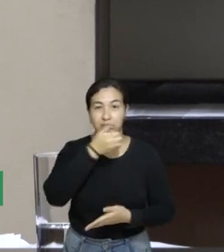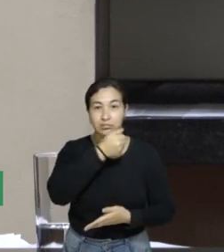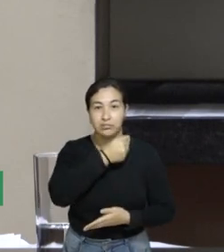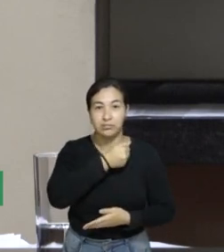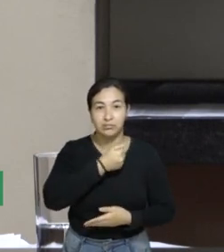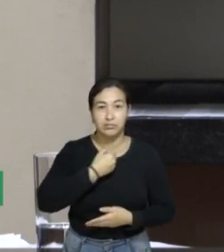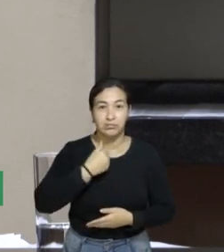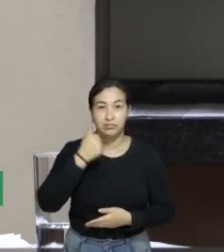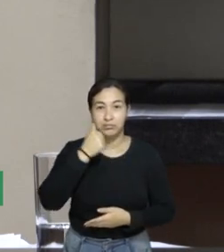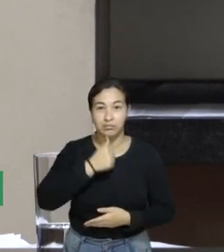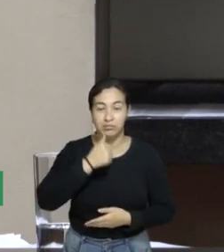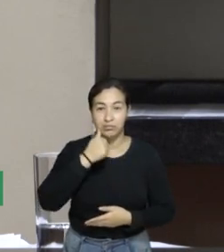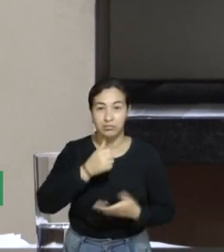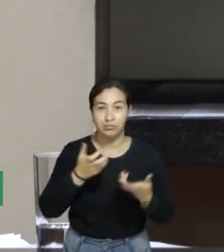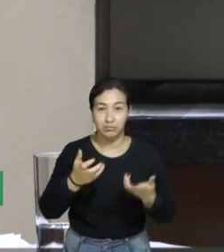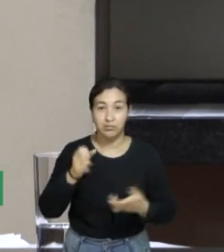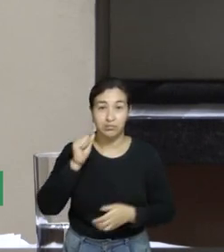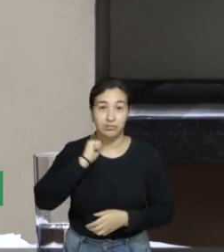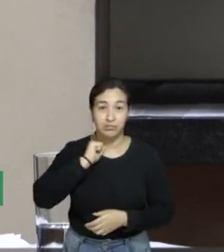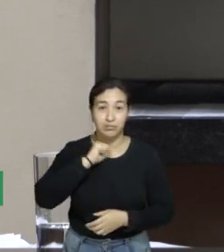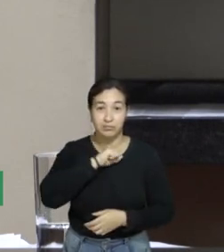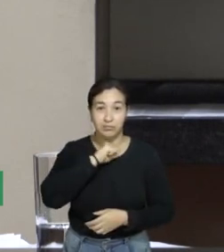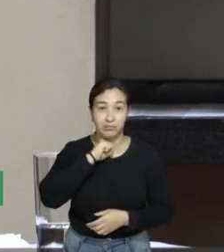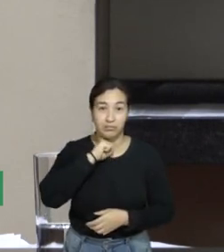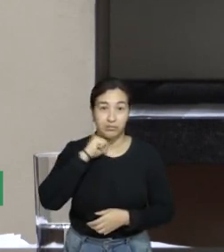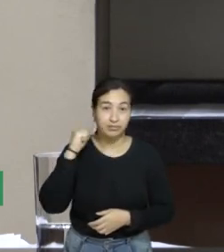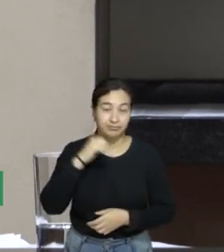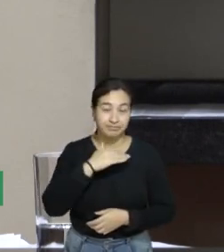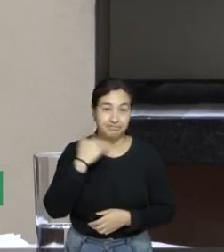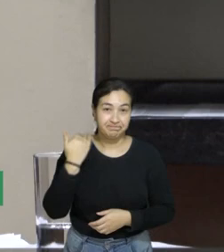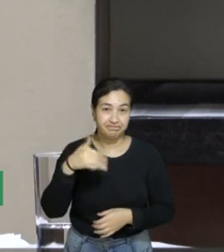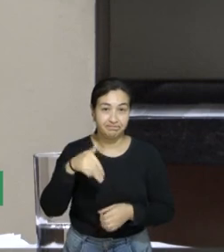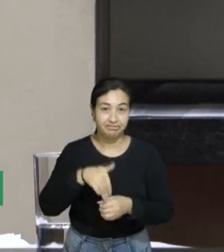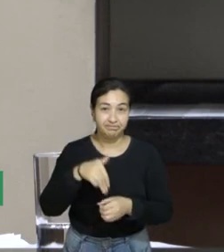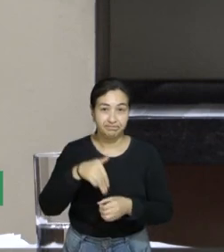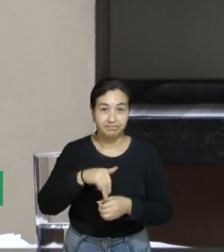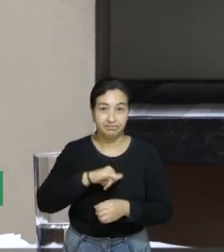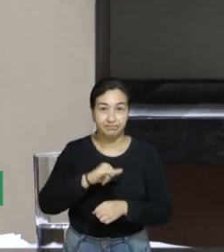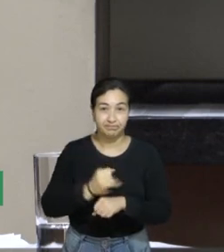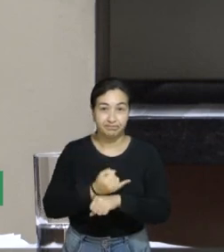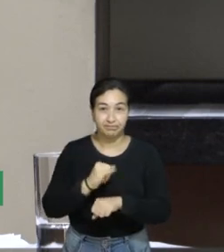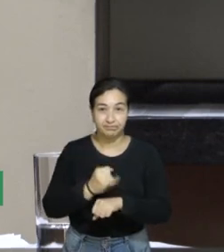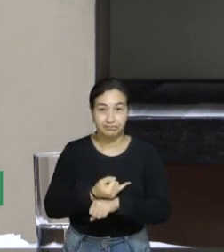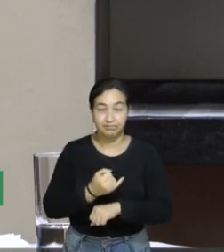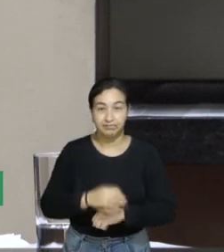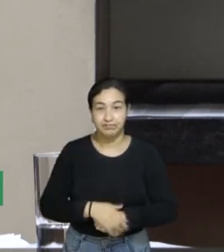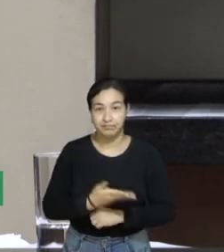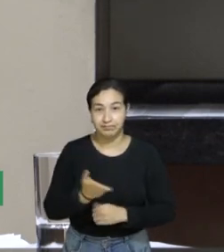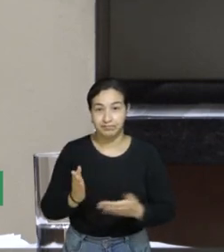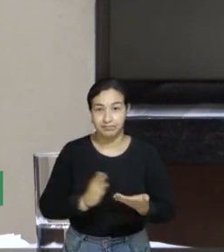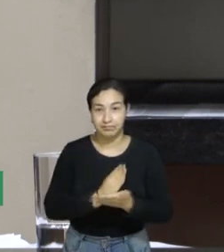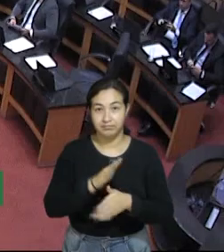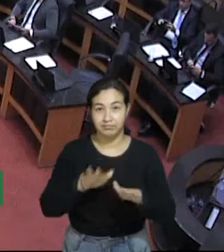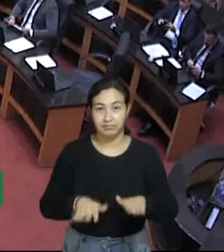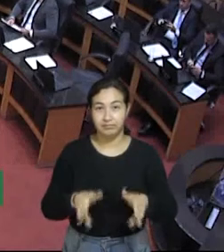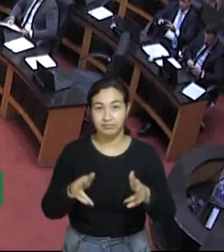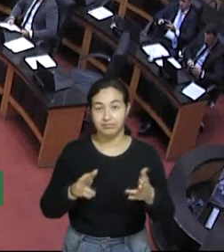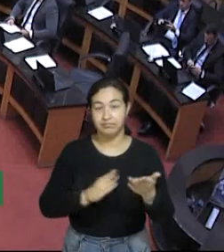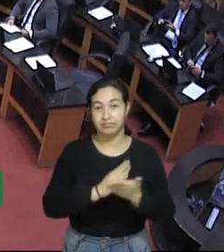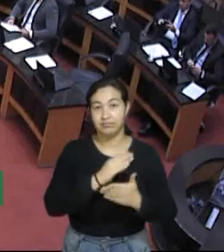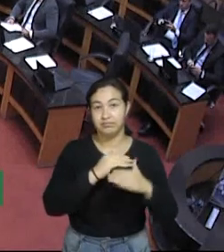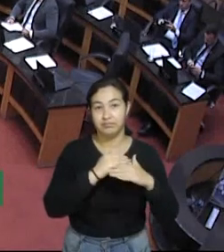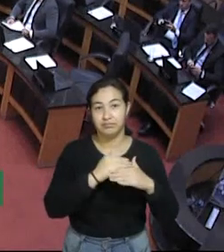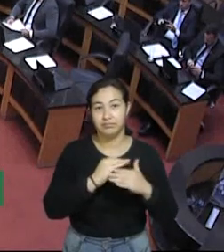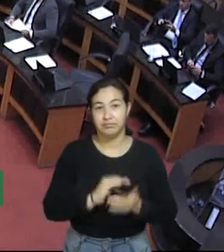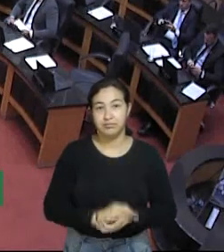tentativa de homicídio no município de Joinville, em discussão. Não havendo quem queira discutir, em votação, deputados que aprovam, permaneçam como se encontram. Aprovado